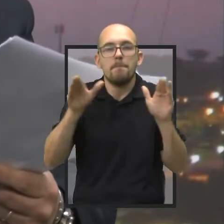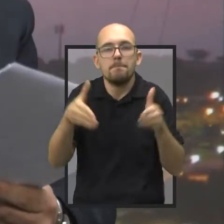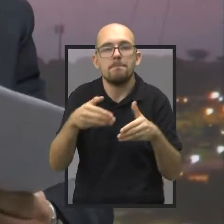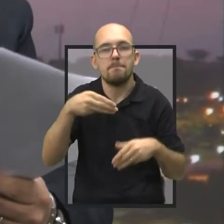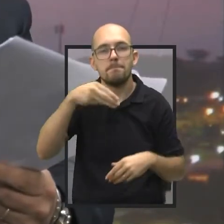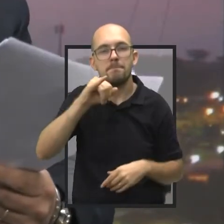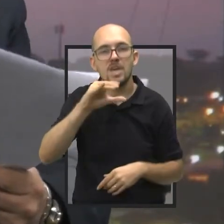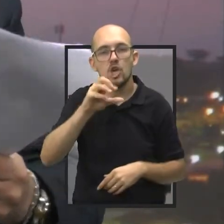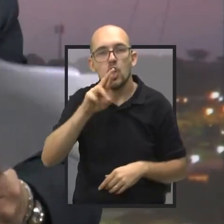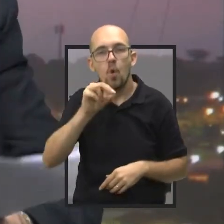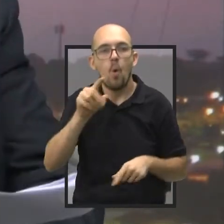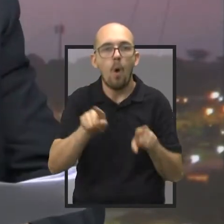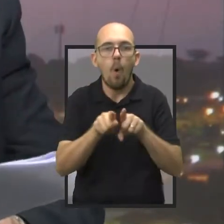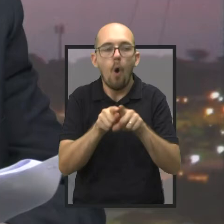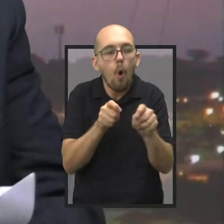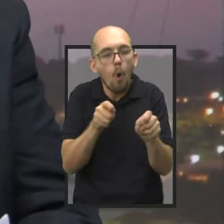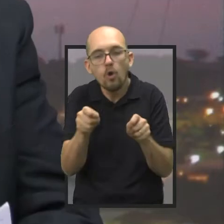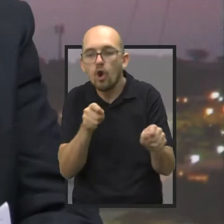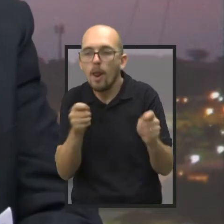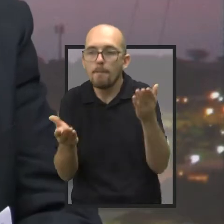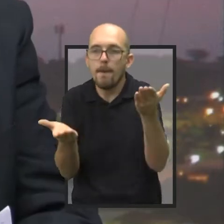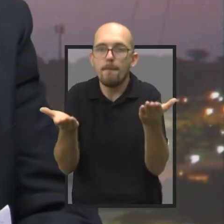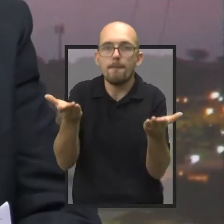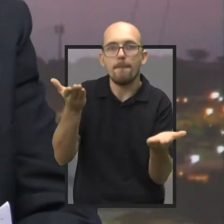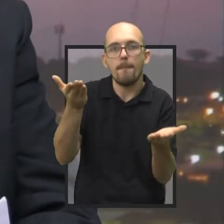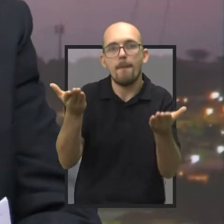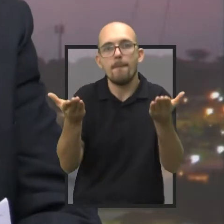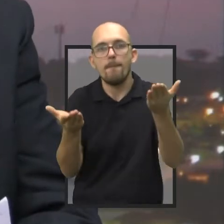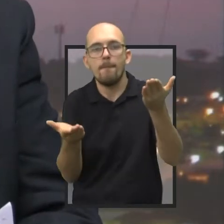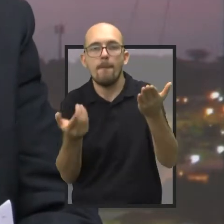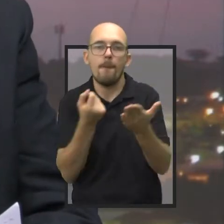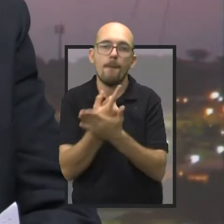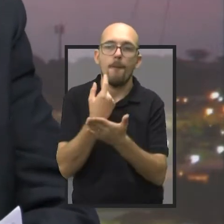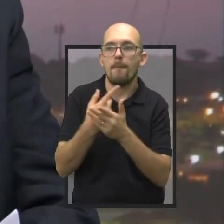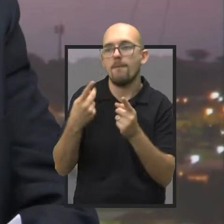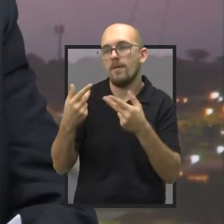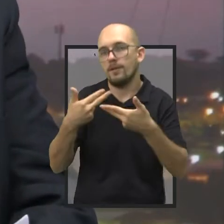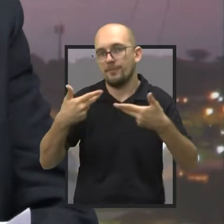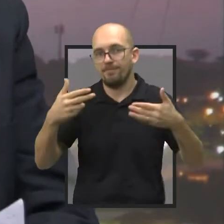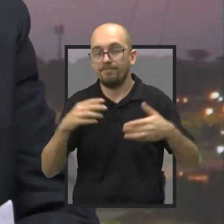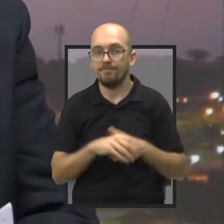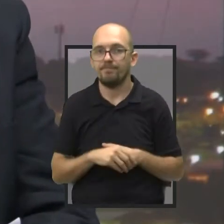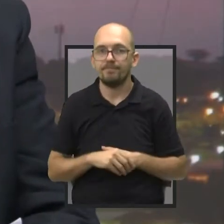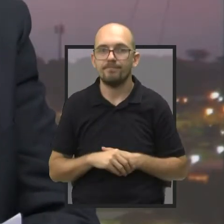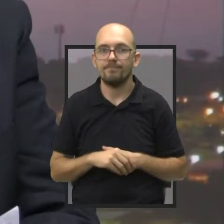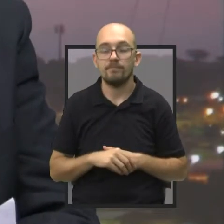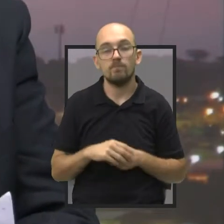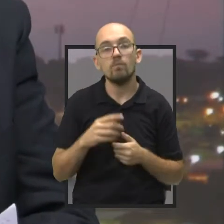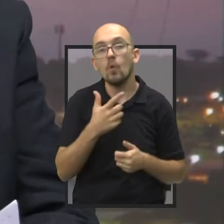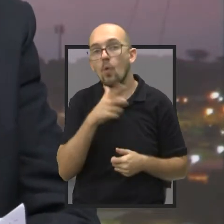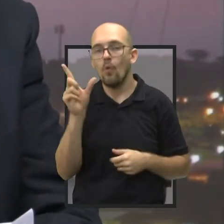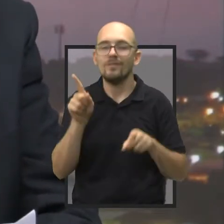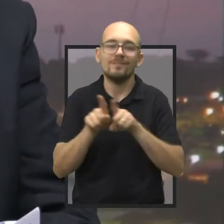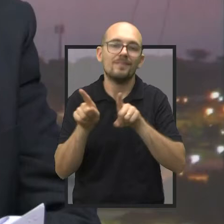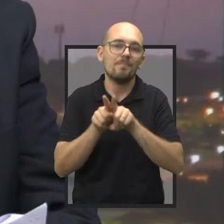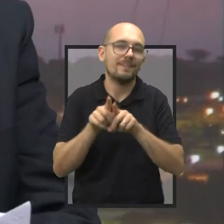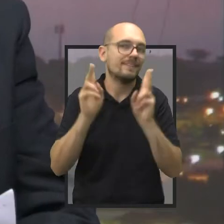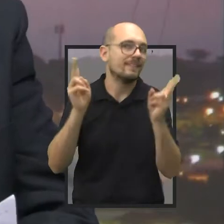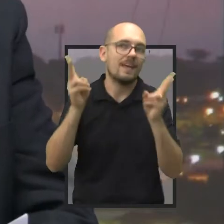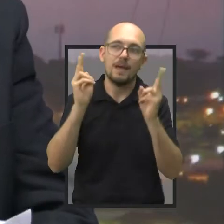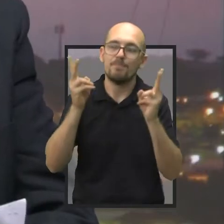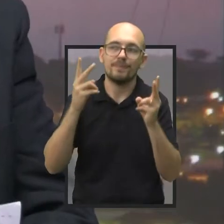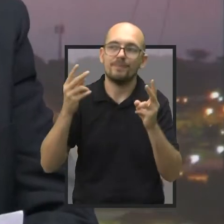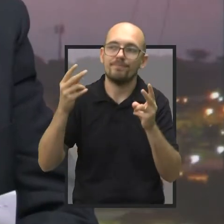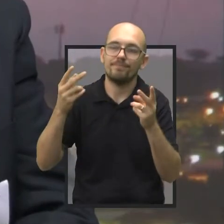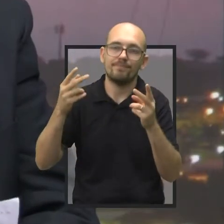estar regulando o mercado de consumo. Outra questão também que a gente escuta muito, e vocês também já devem